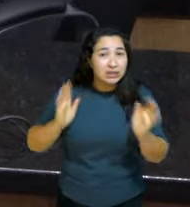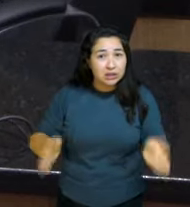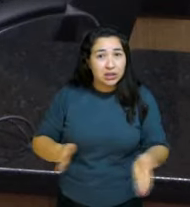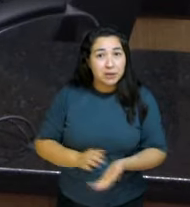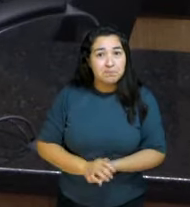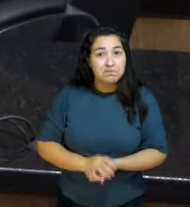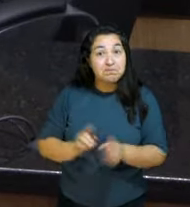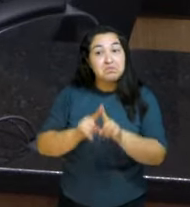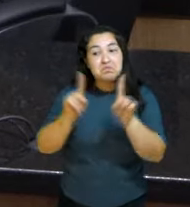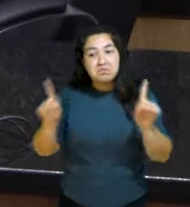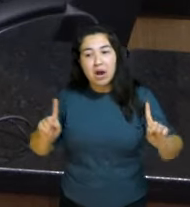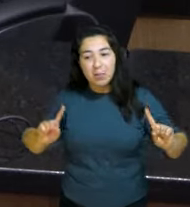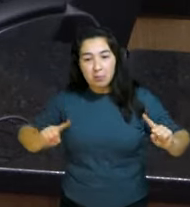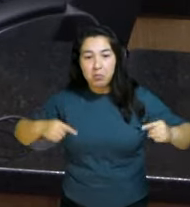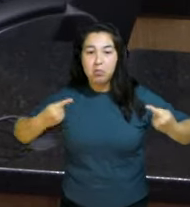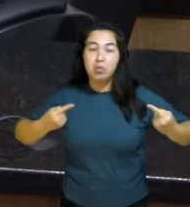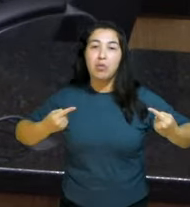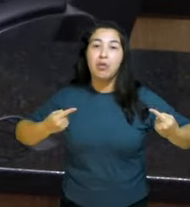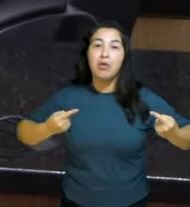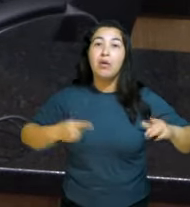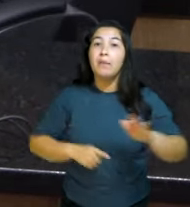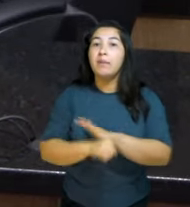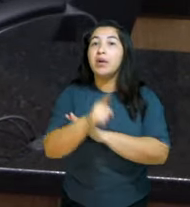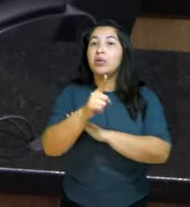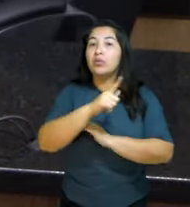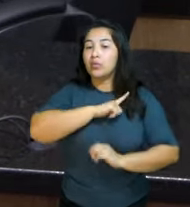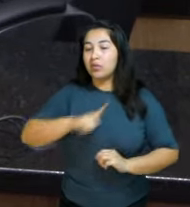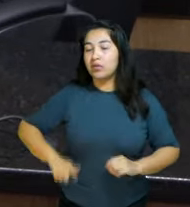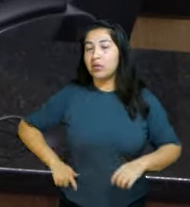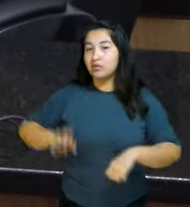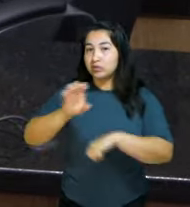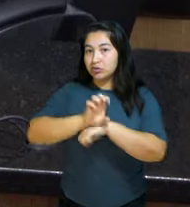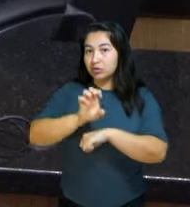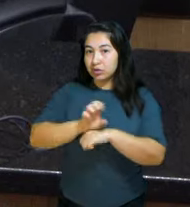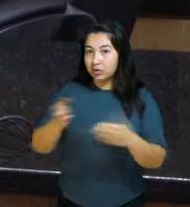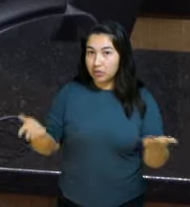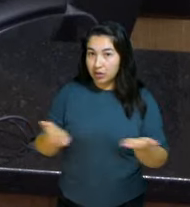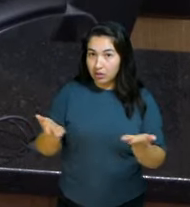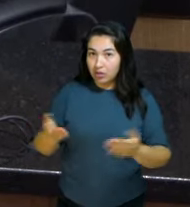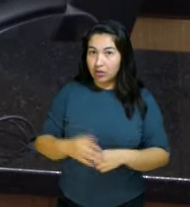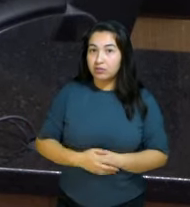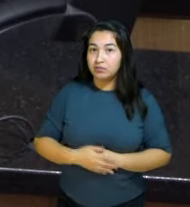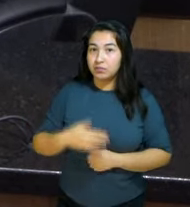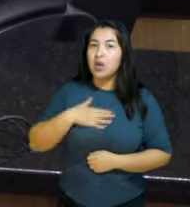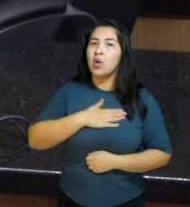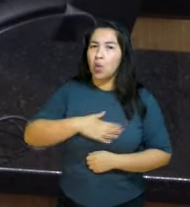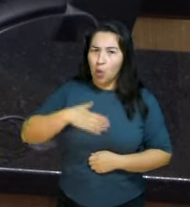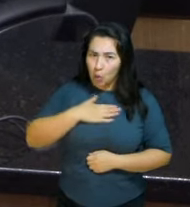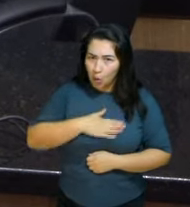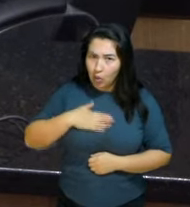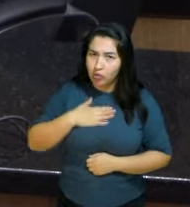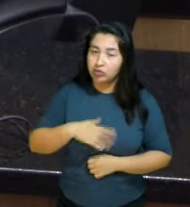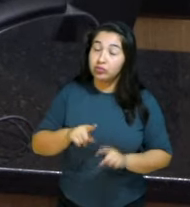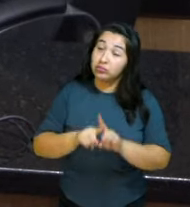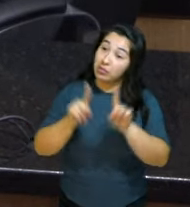desafio ao governo do estado atual, onde tem um apreço, mas,